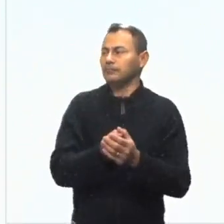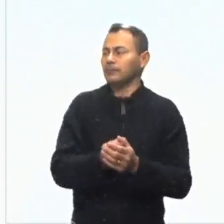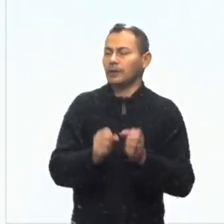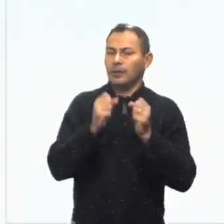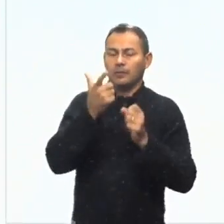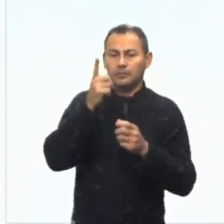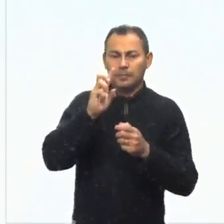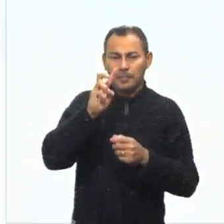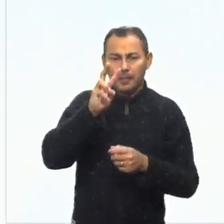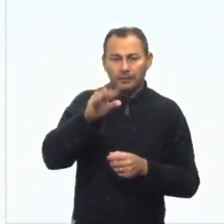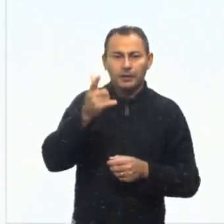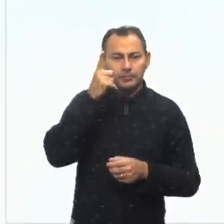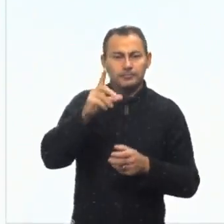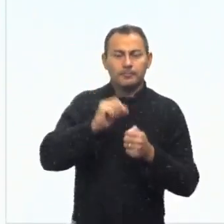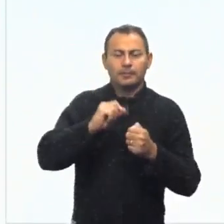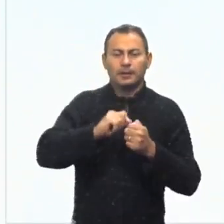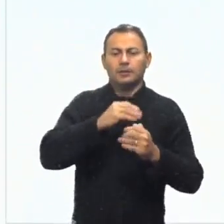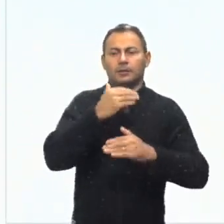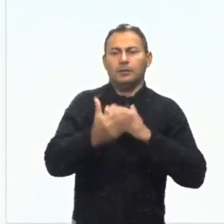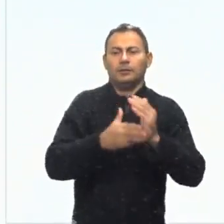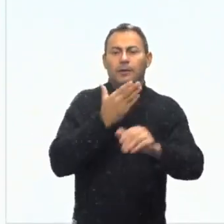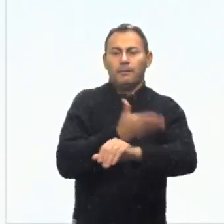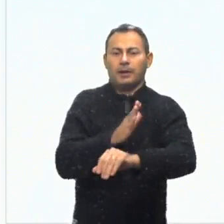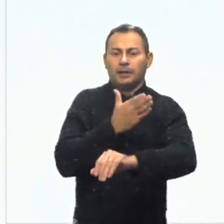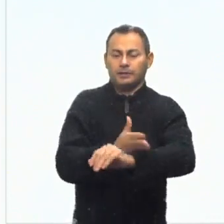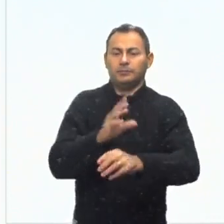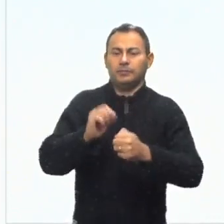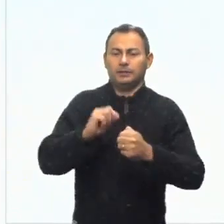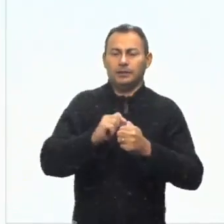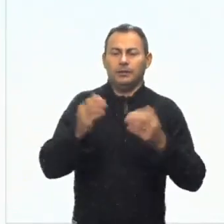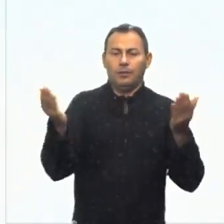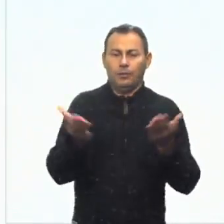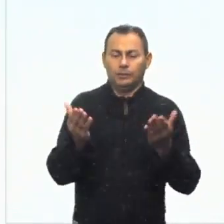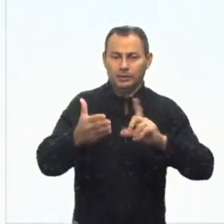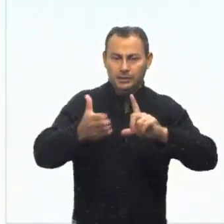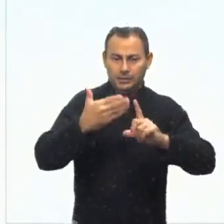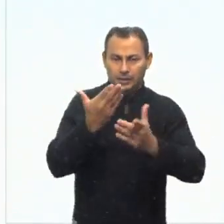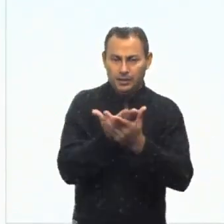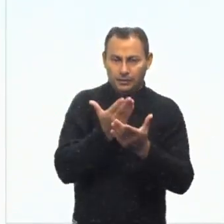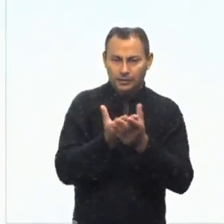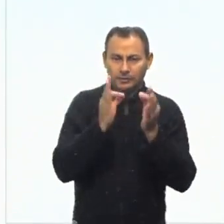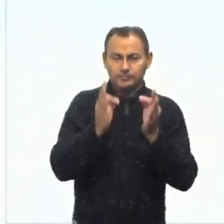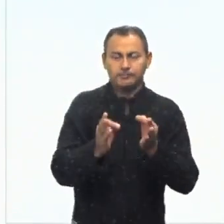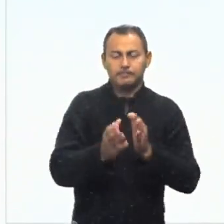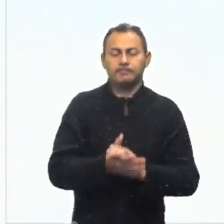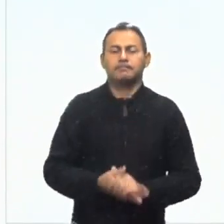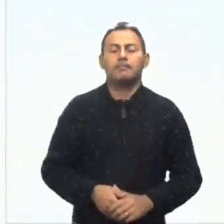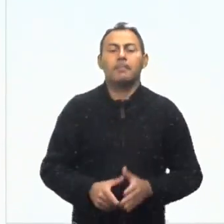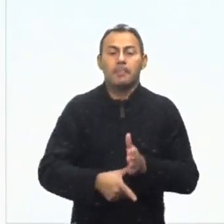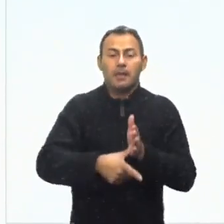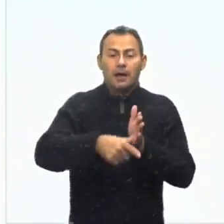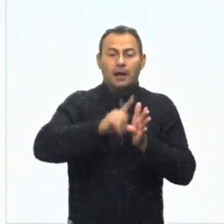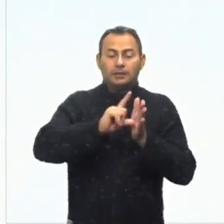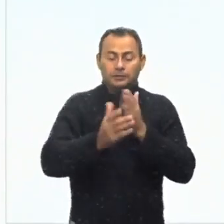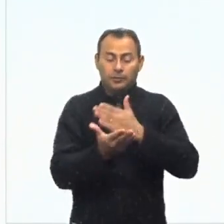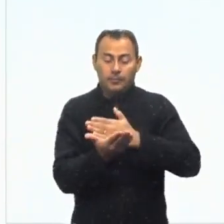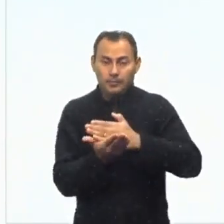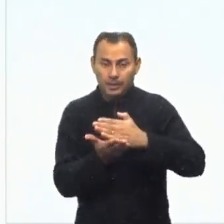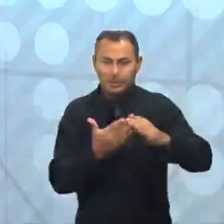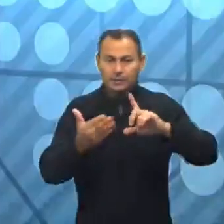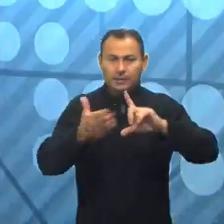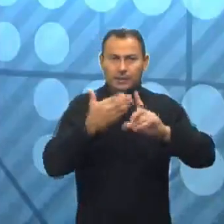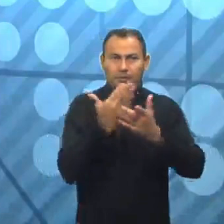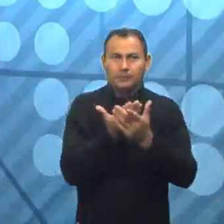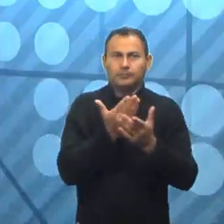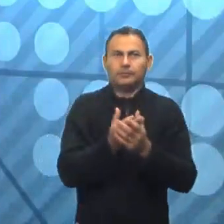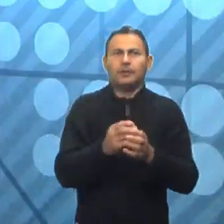você vai conseguir fazer todas as práticas que a gente vai fazer hoje nessa aula. Então, antes de começar a aula,